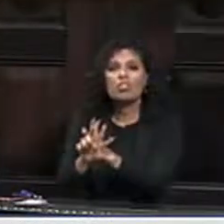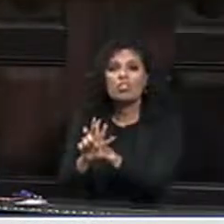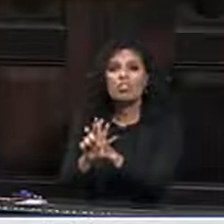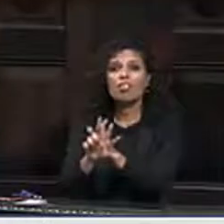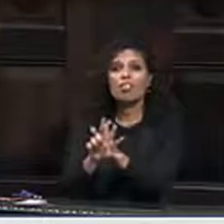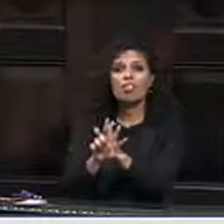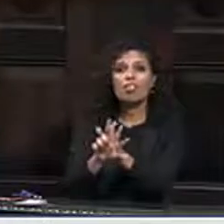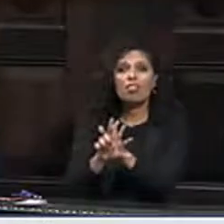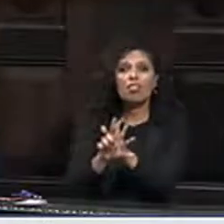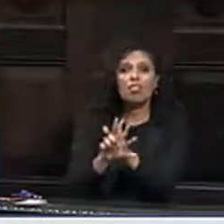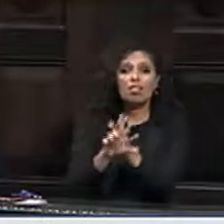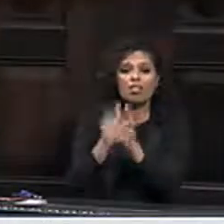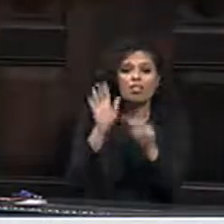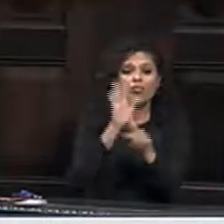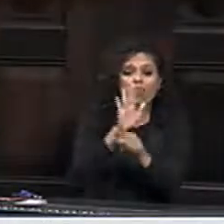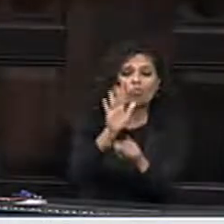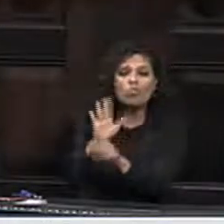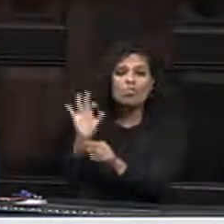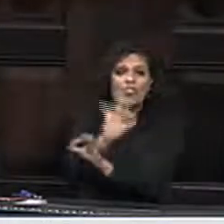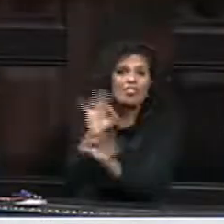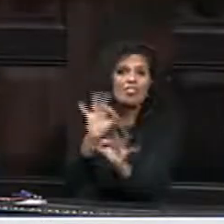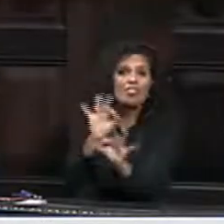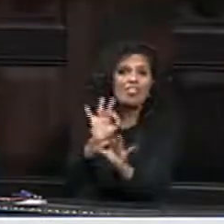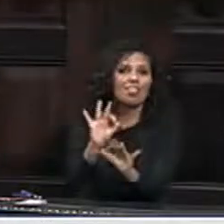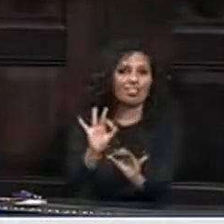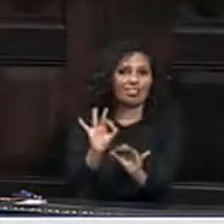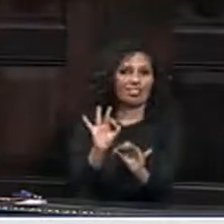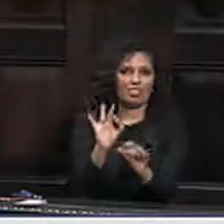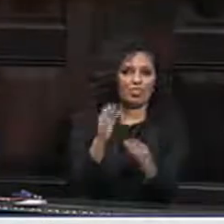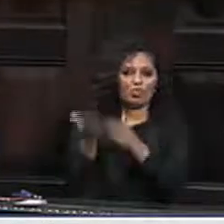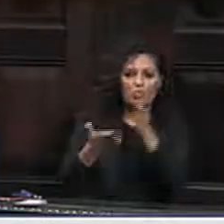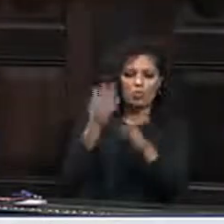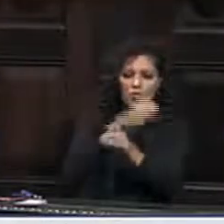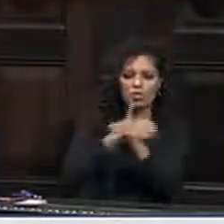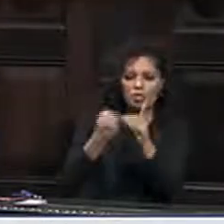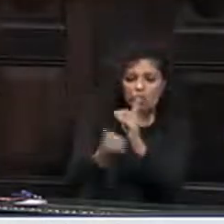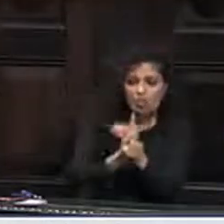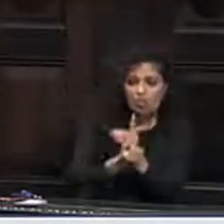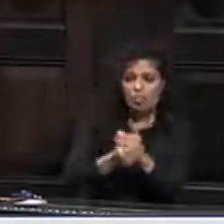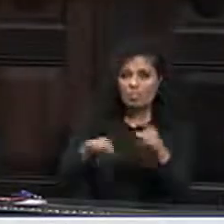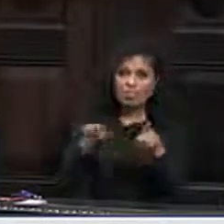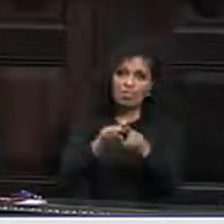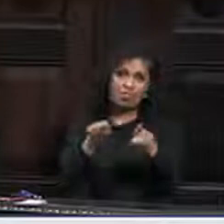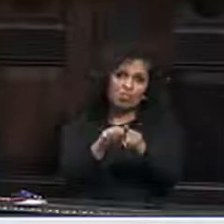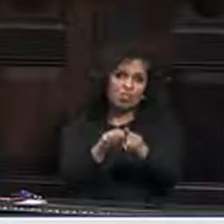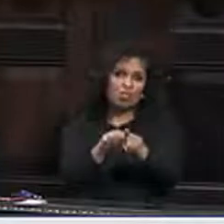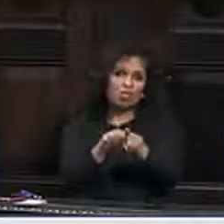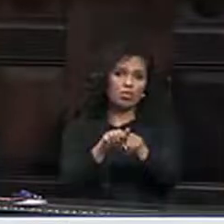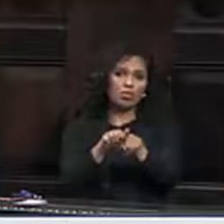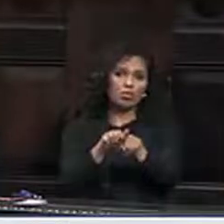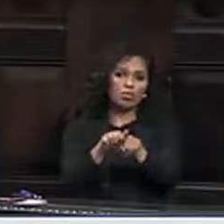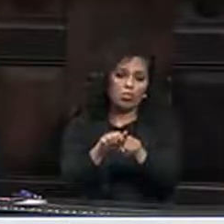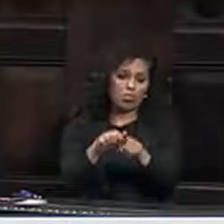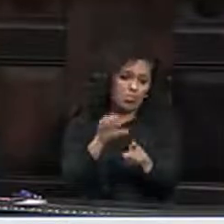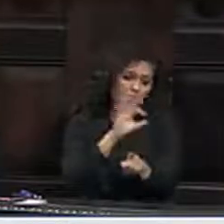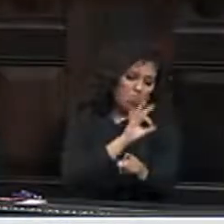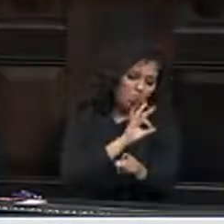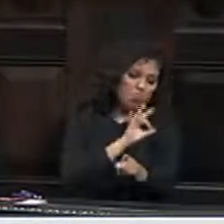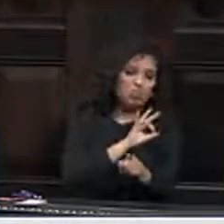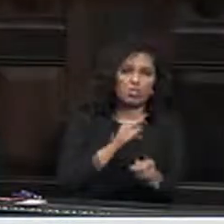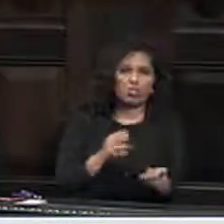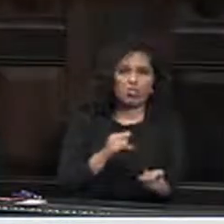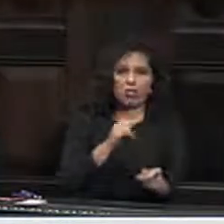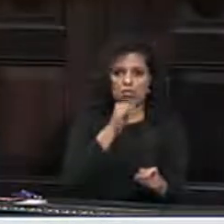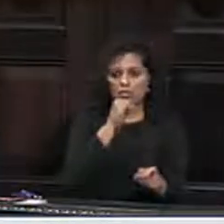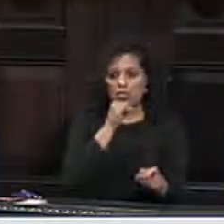muito menos na assistência social. E não há nenhuma comunidade que